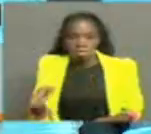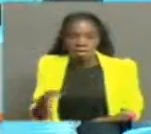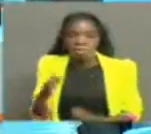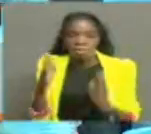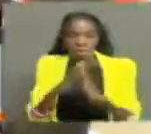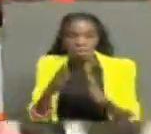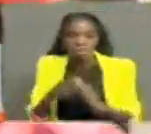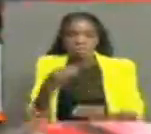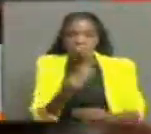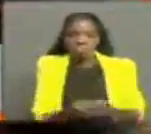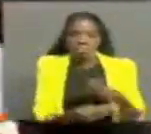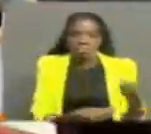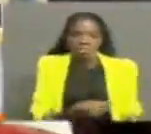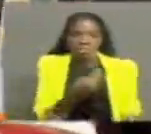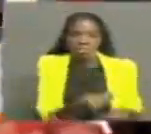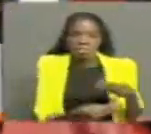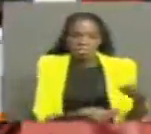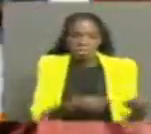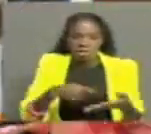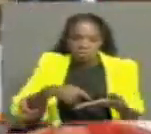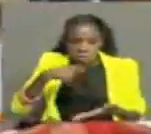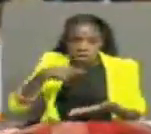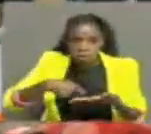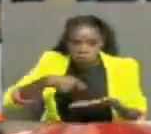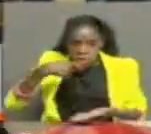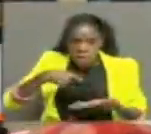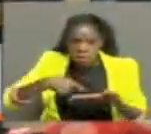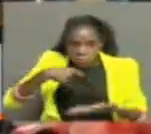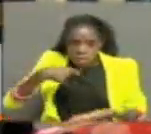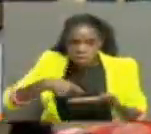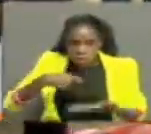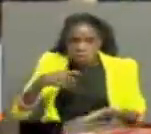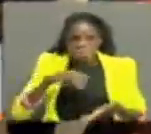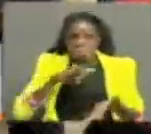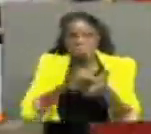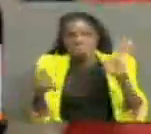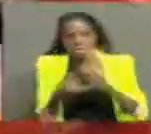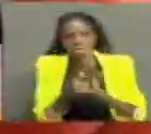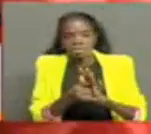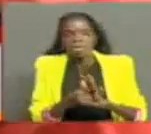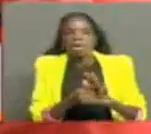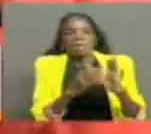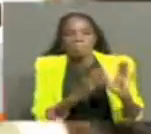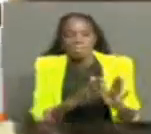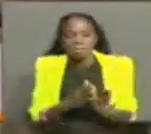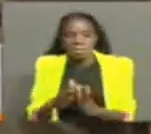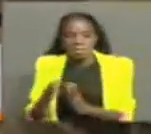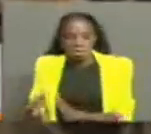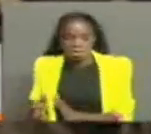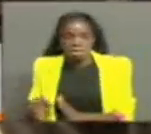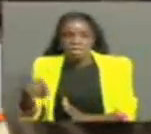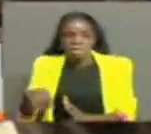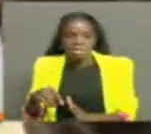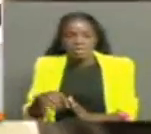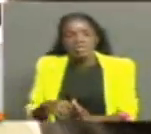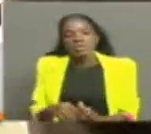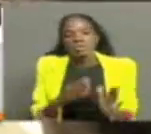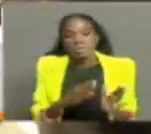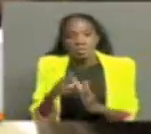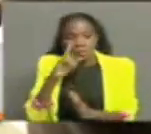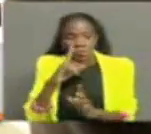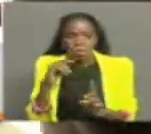as sopas. Bento apadrinhou o projeto Iniciativa da Organização Feminina do MPLA na capital, que não fica